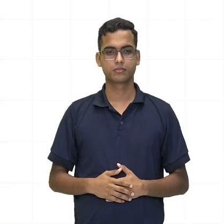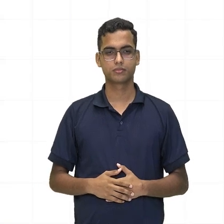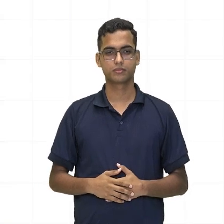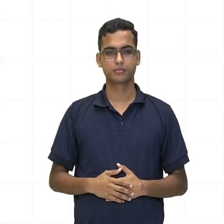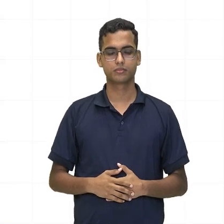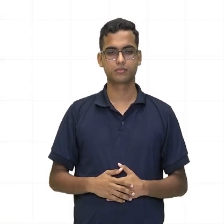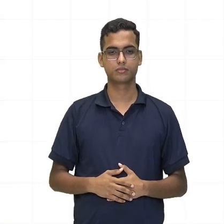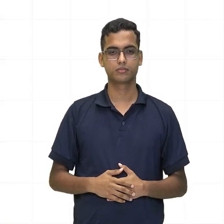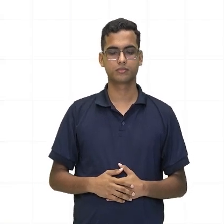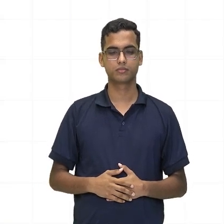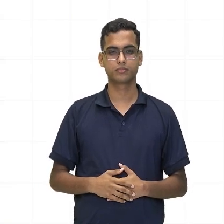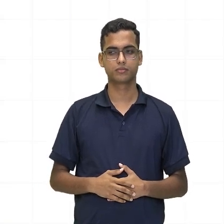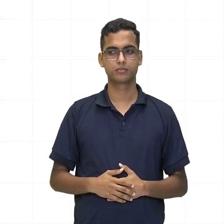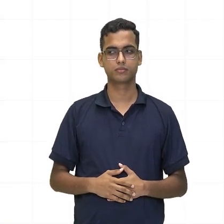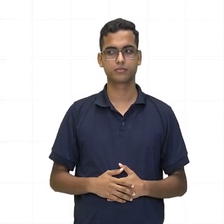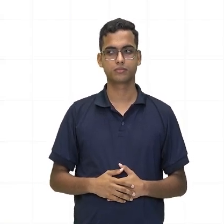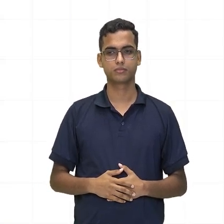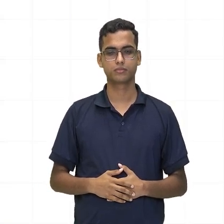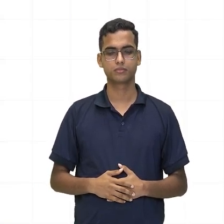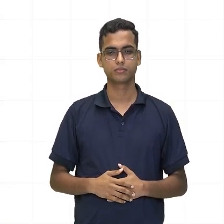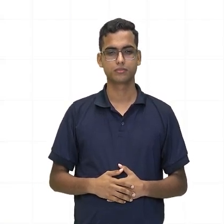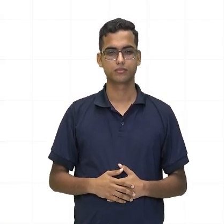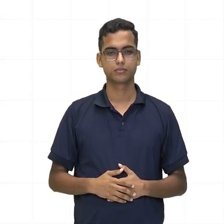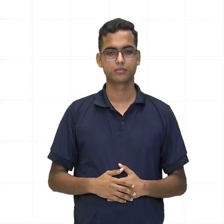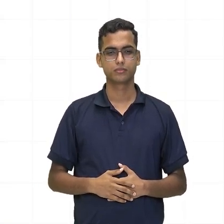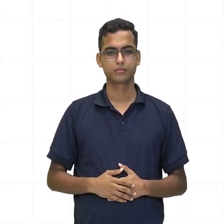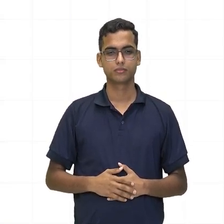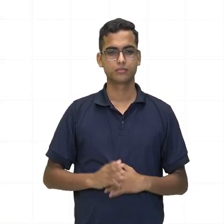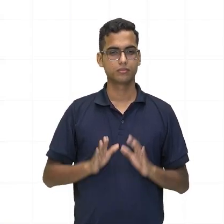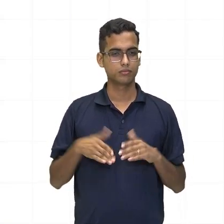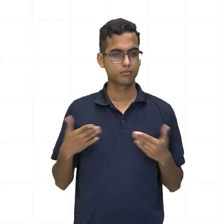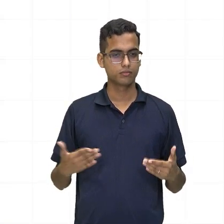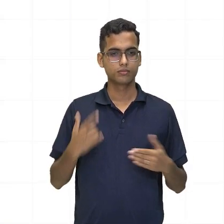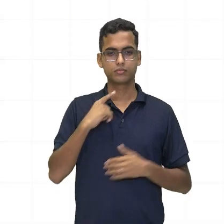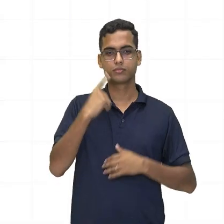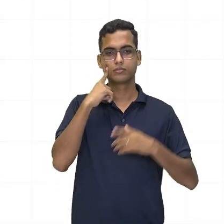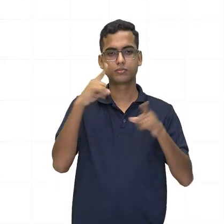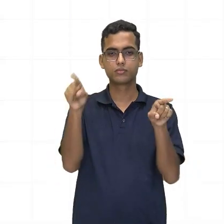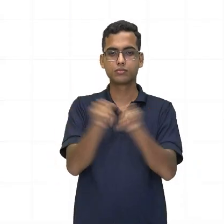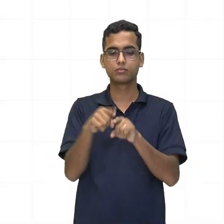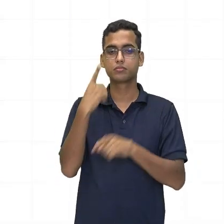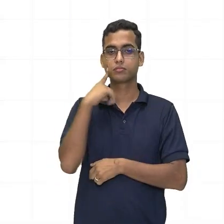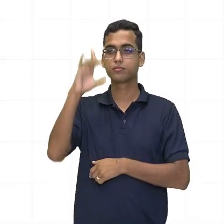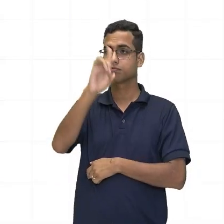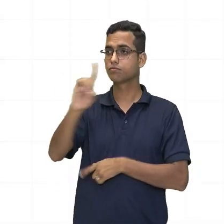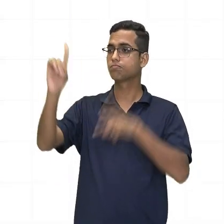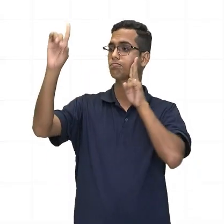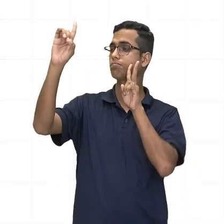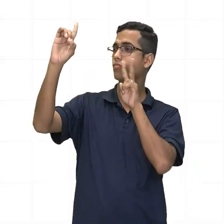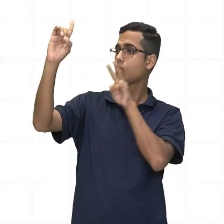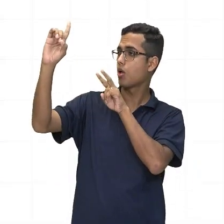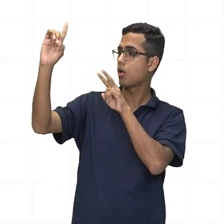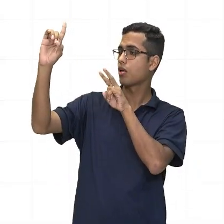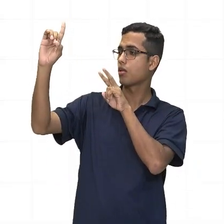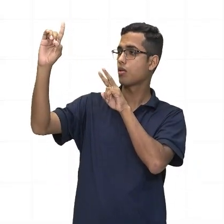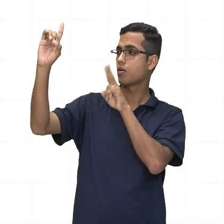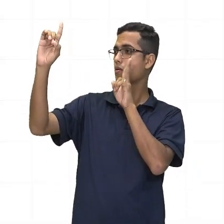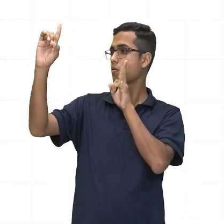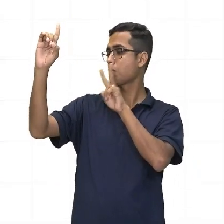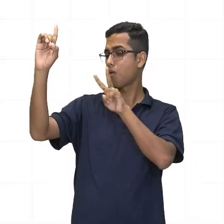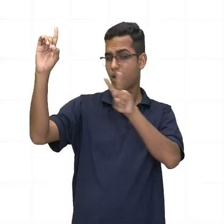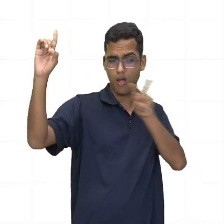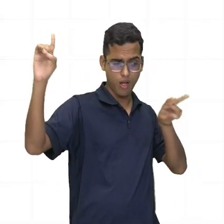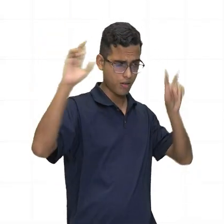liderança religiosa. Há quem diga, eu olho para Deus, não para os homens.